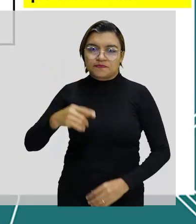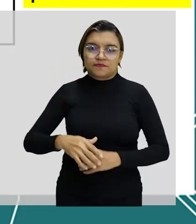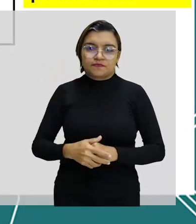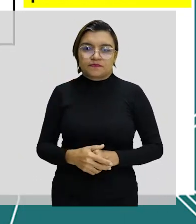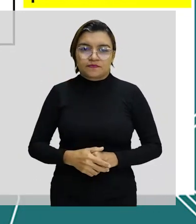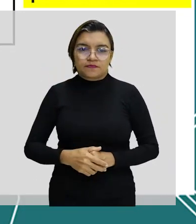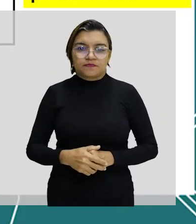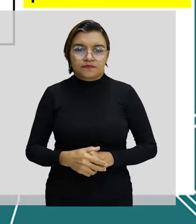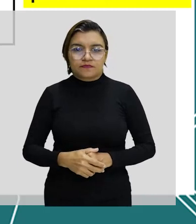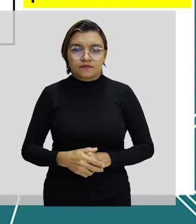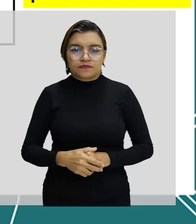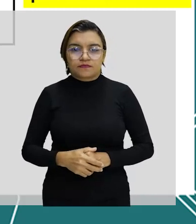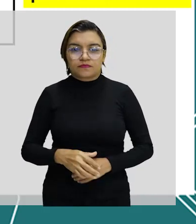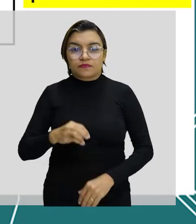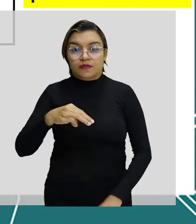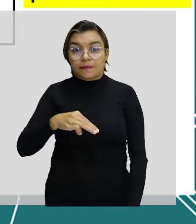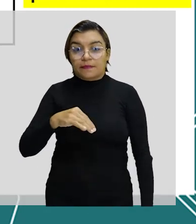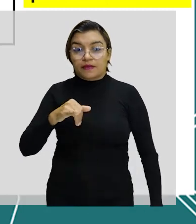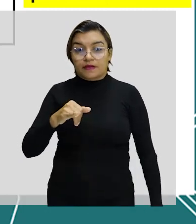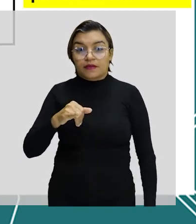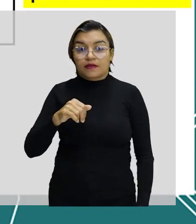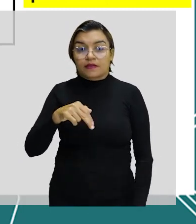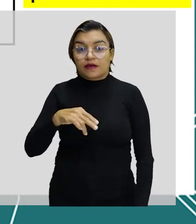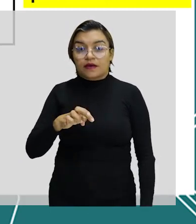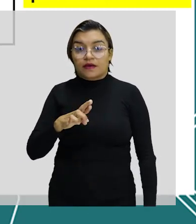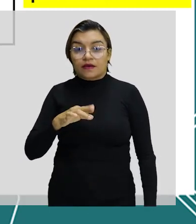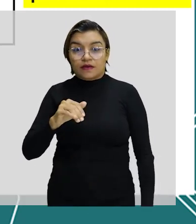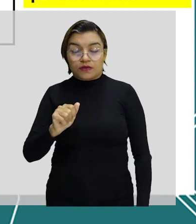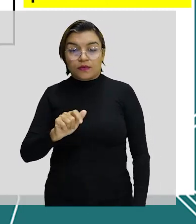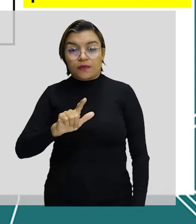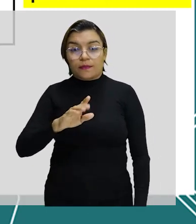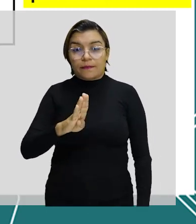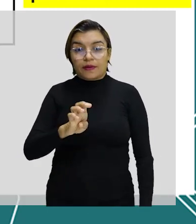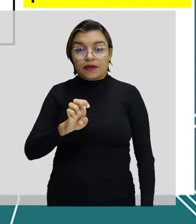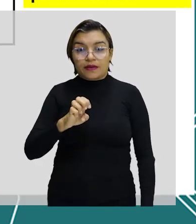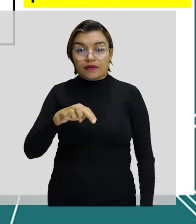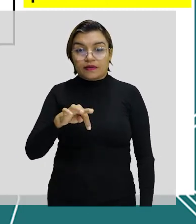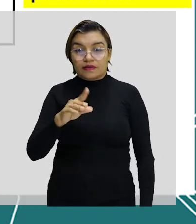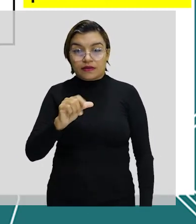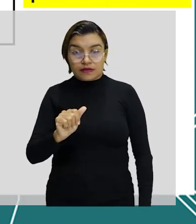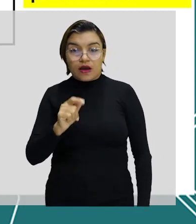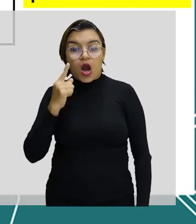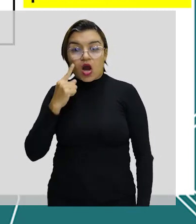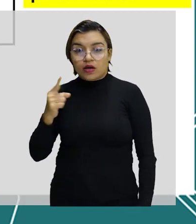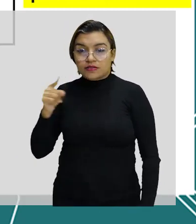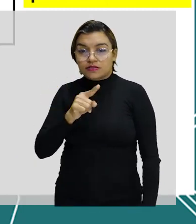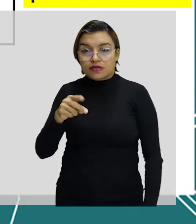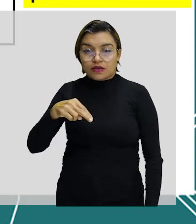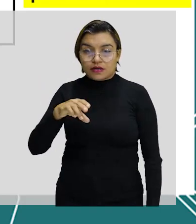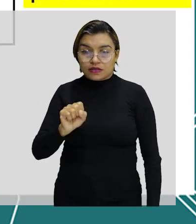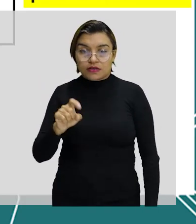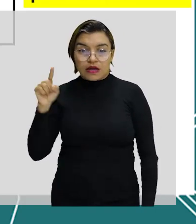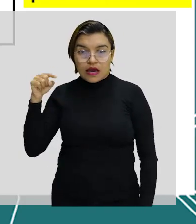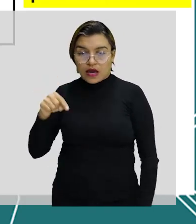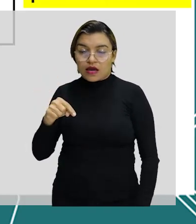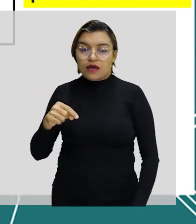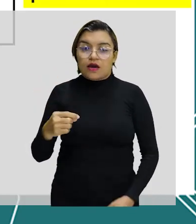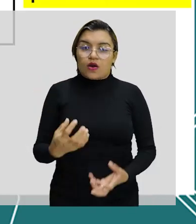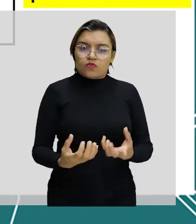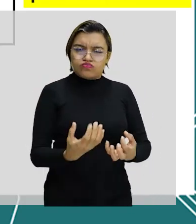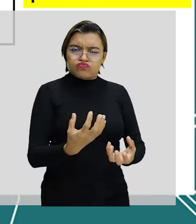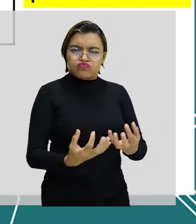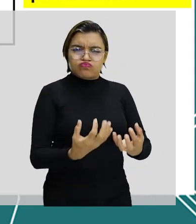O minério Blenda, ZnS, ou sulfeto de zinco, foi fortemente aquecido na presença